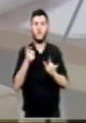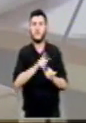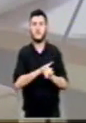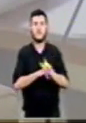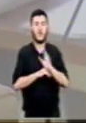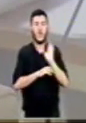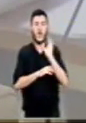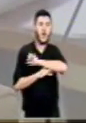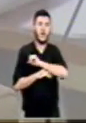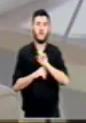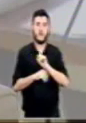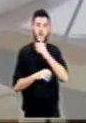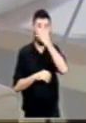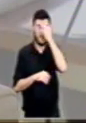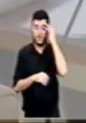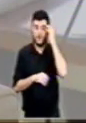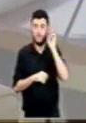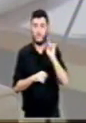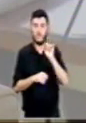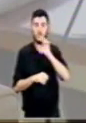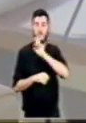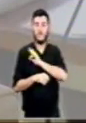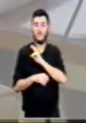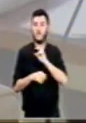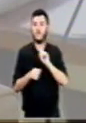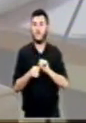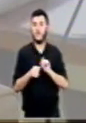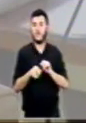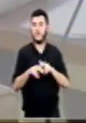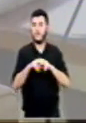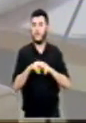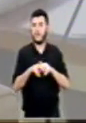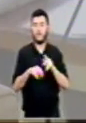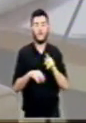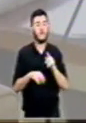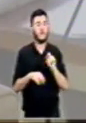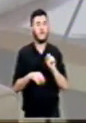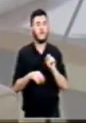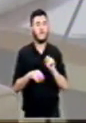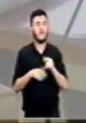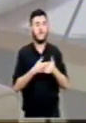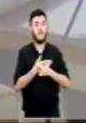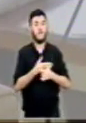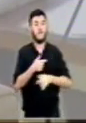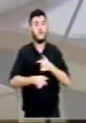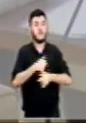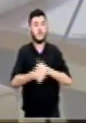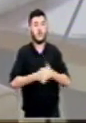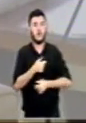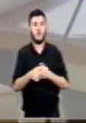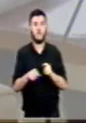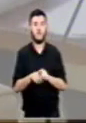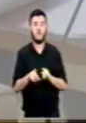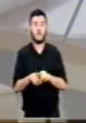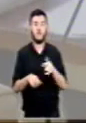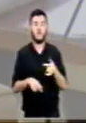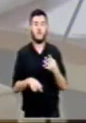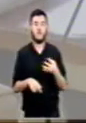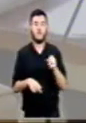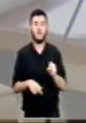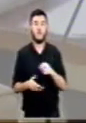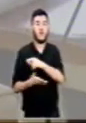os acusados destituídos de foro por prerrogativa de função. Nesse inquérito 2842, a relatoria é do